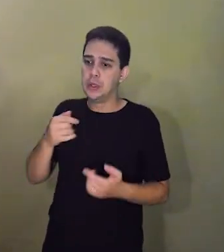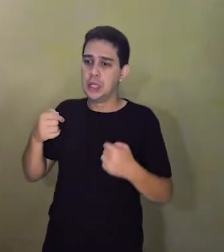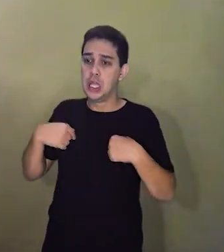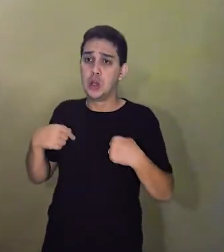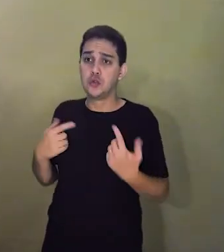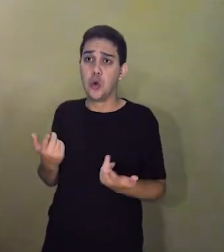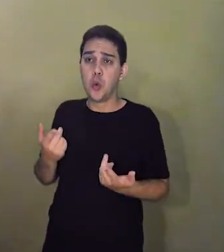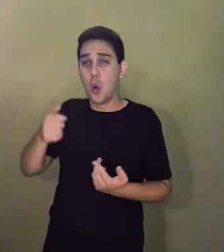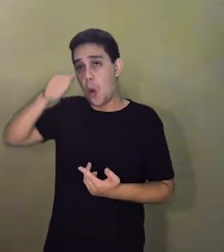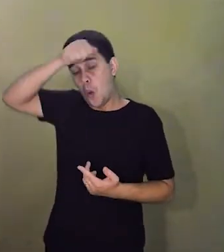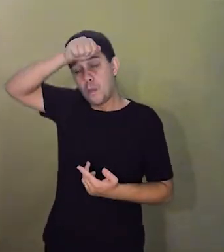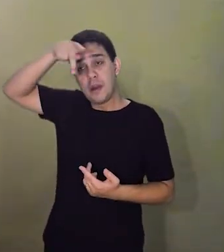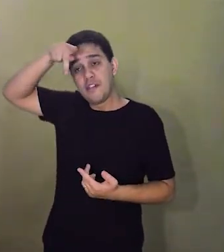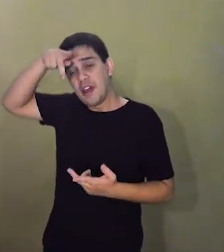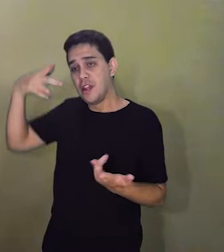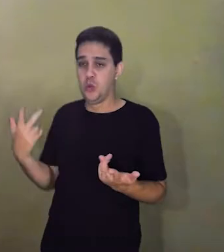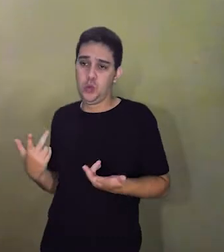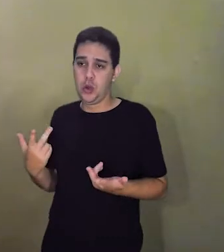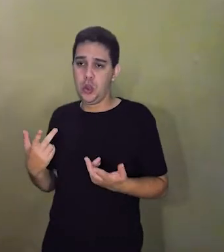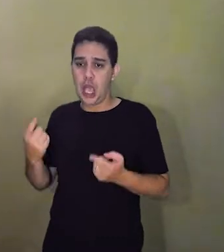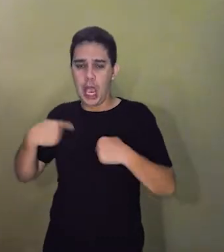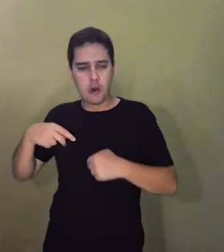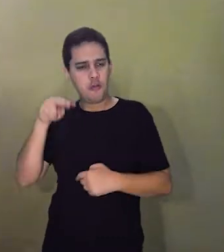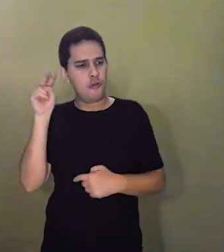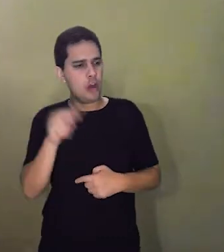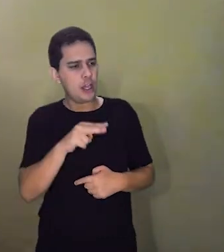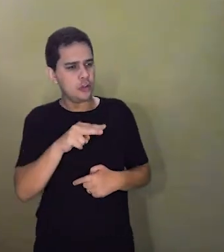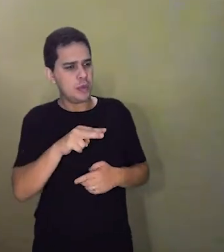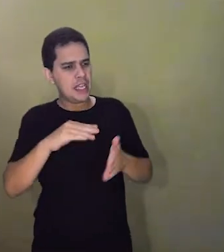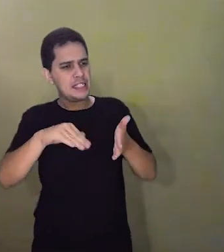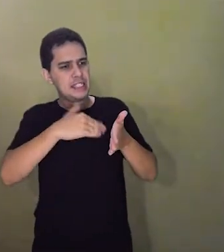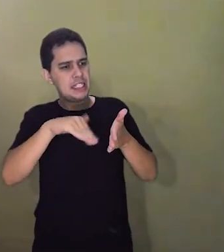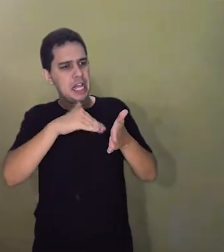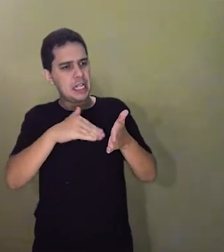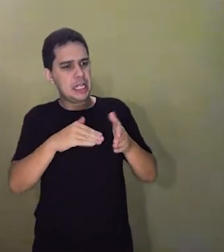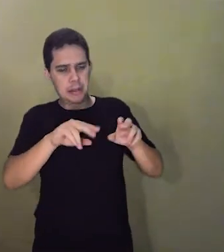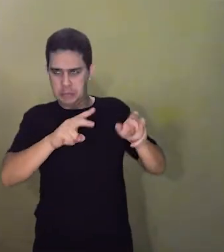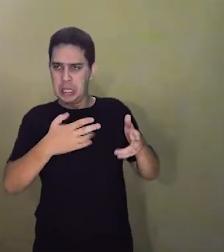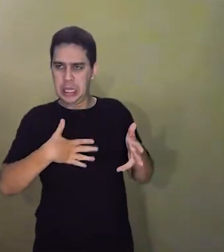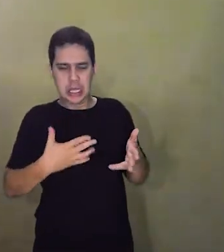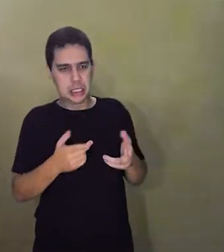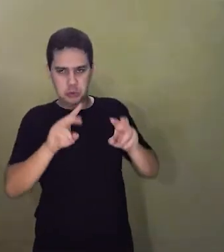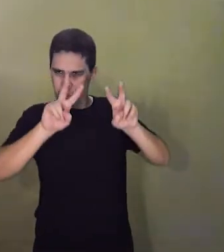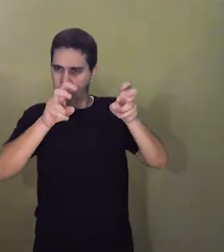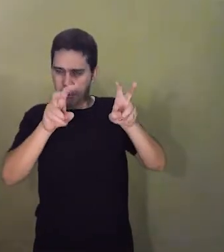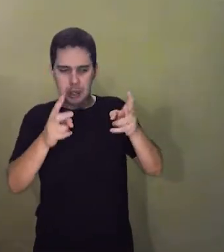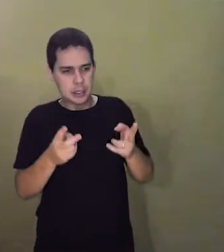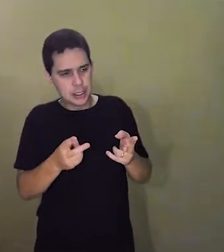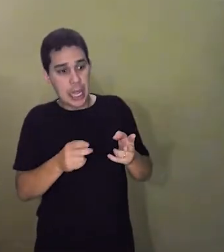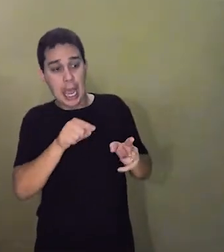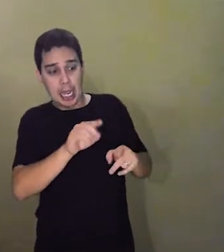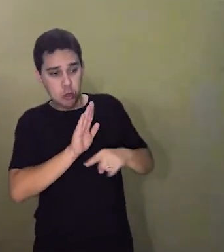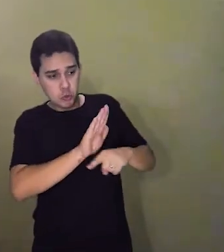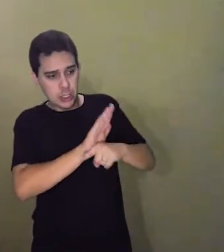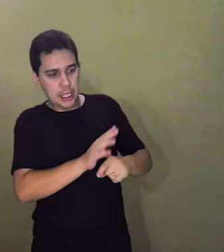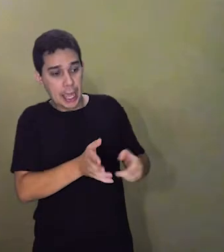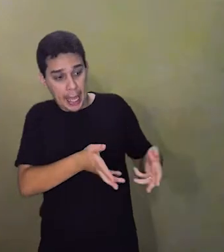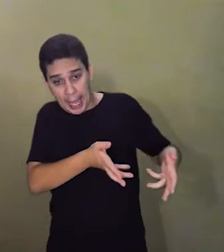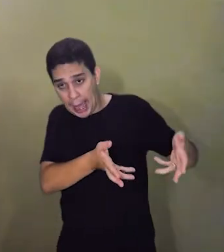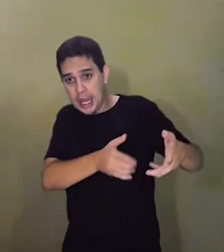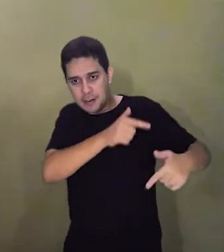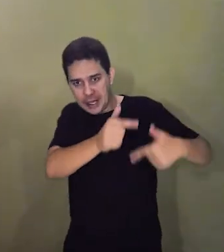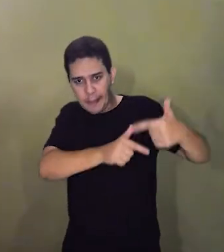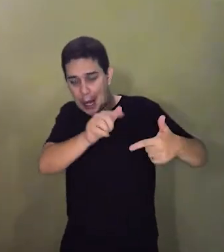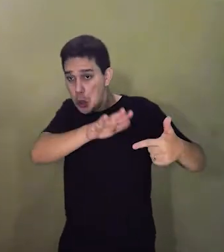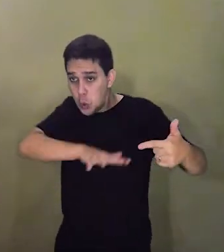e eu tenho uma visão da minha Secretaria de Assistência para esse tema, ela, ao atuar no território, ela vai ter